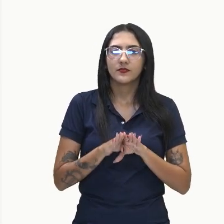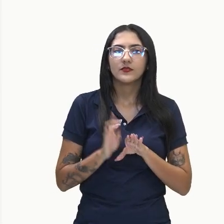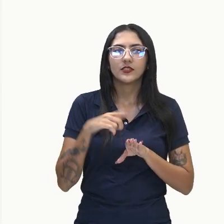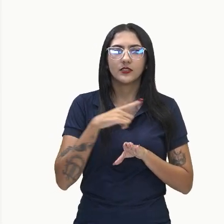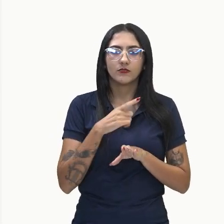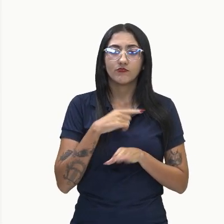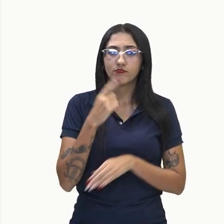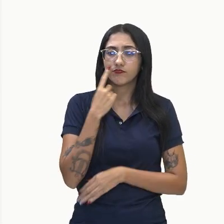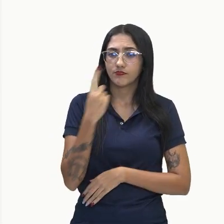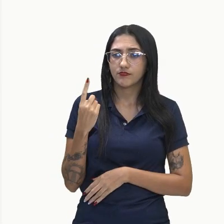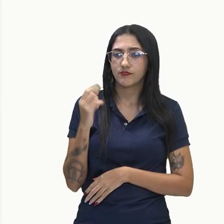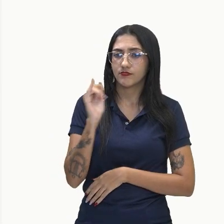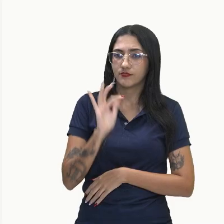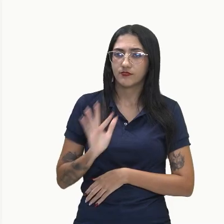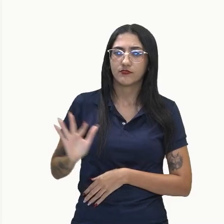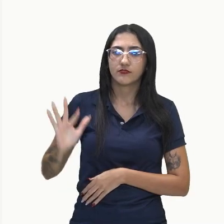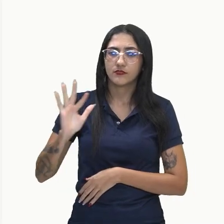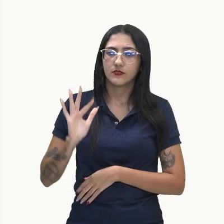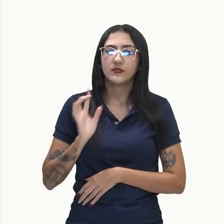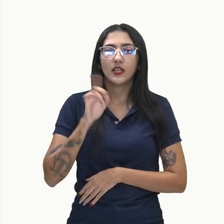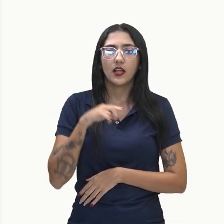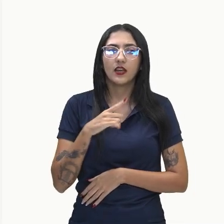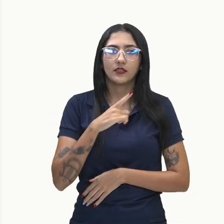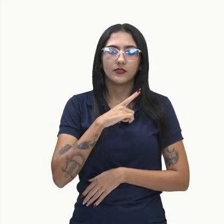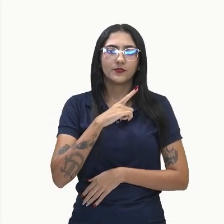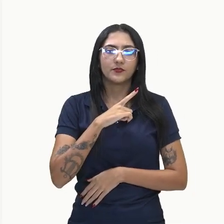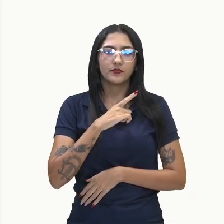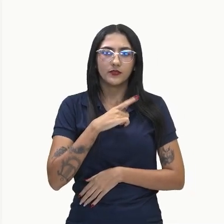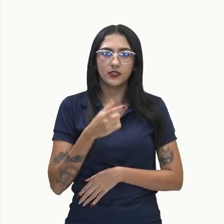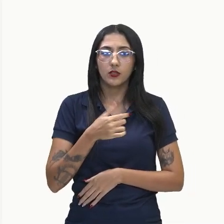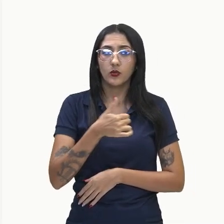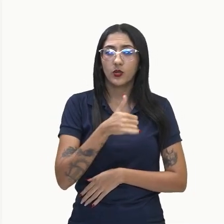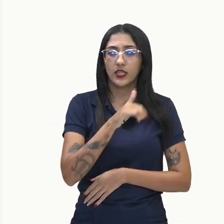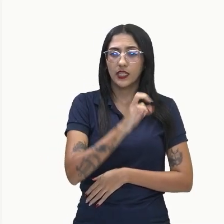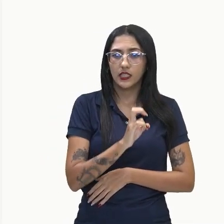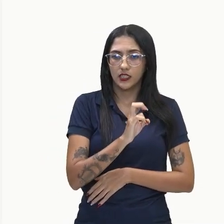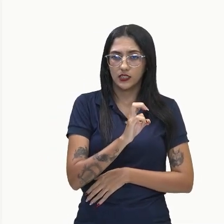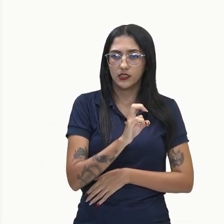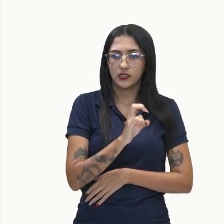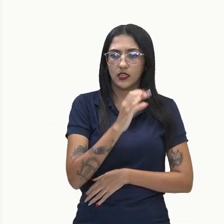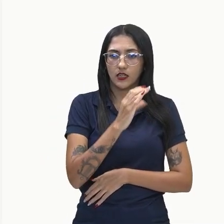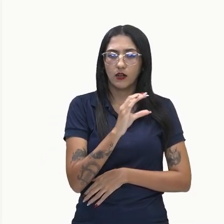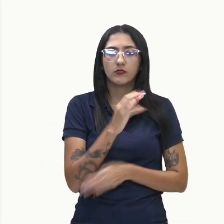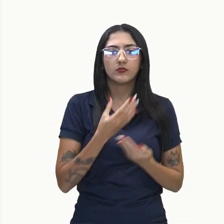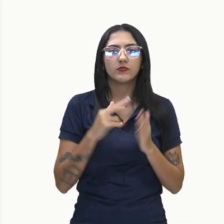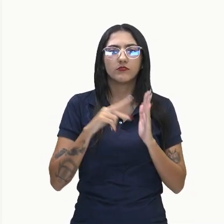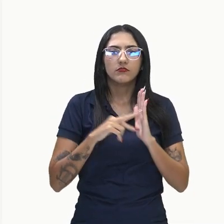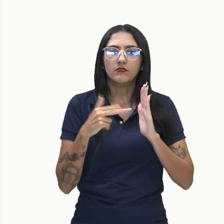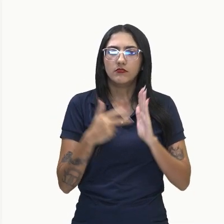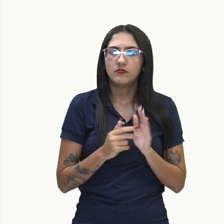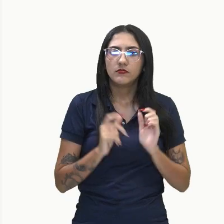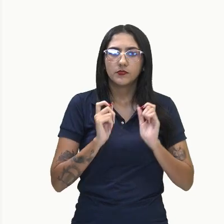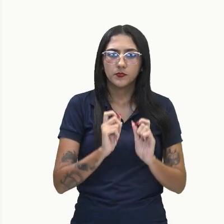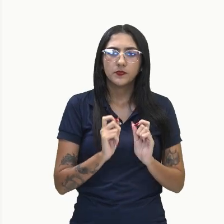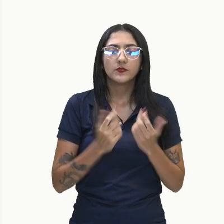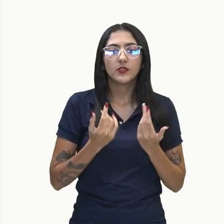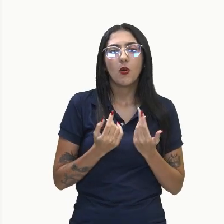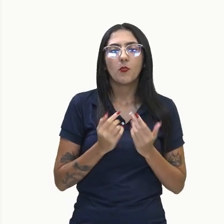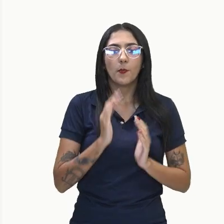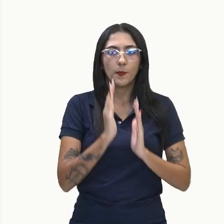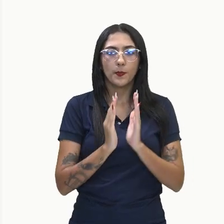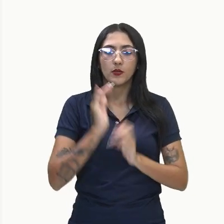nesse mapa, ela possui 15 graus. Então, significa que a cada